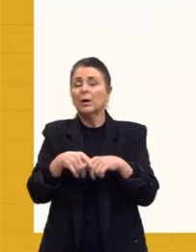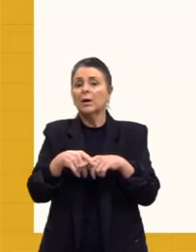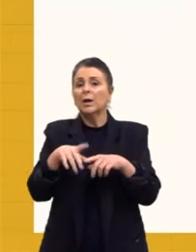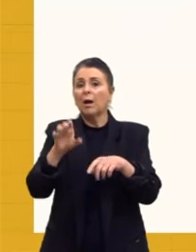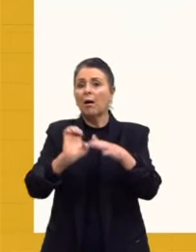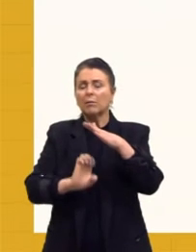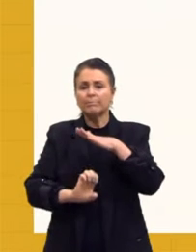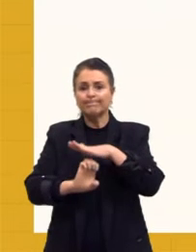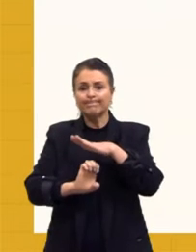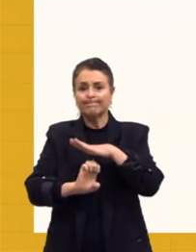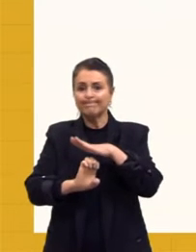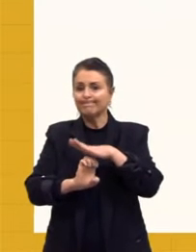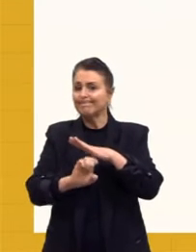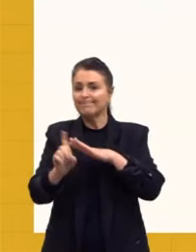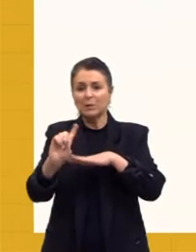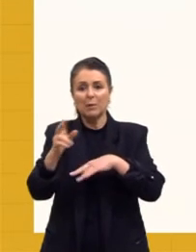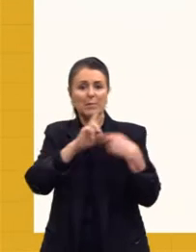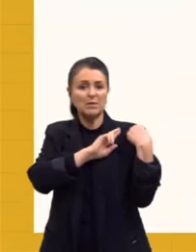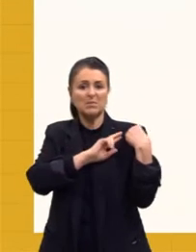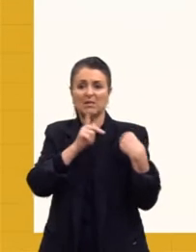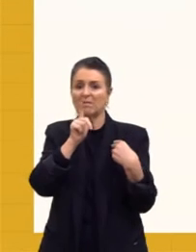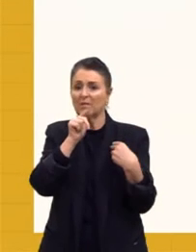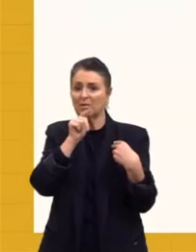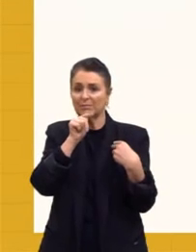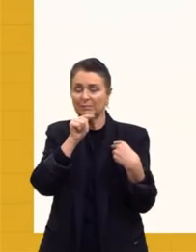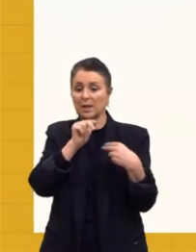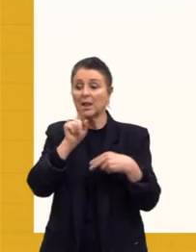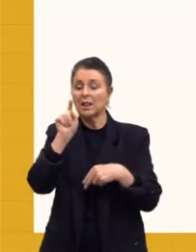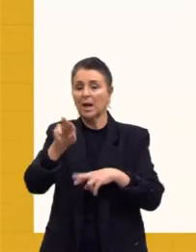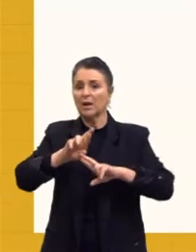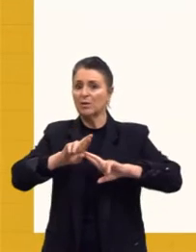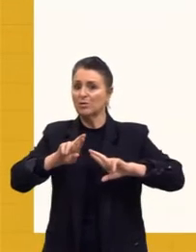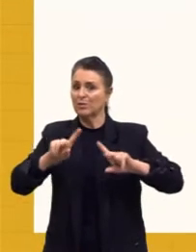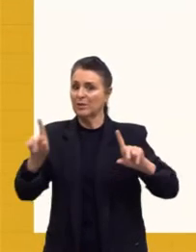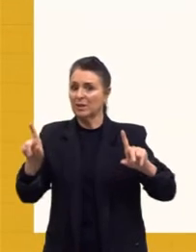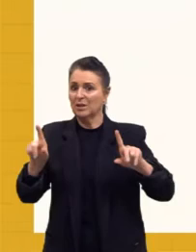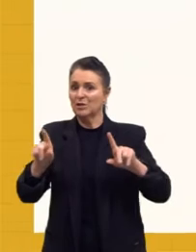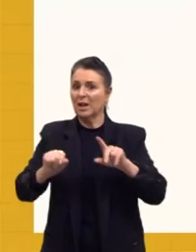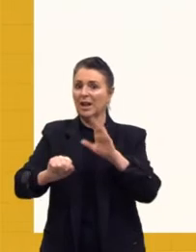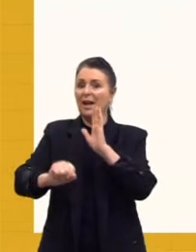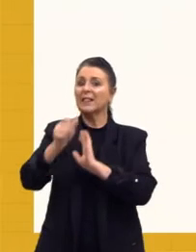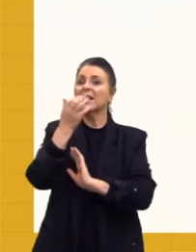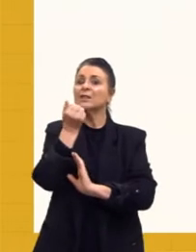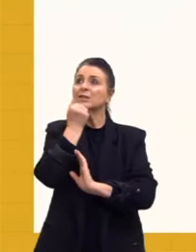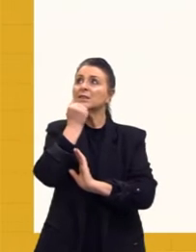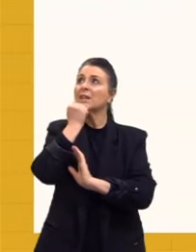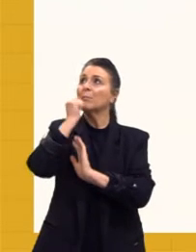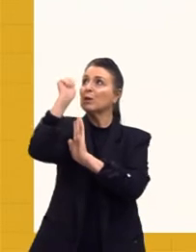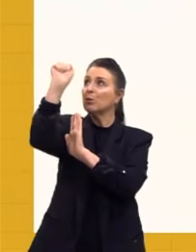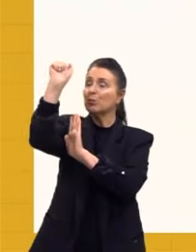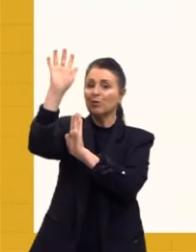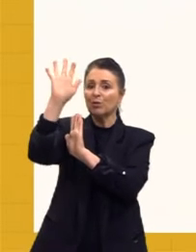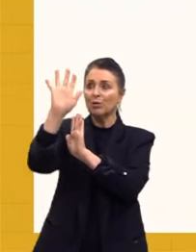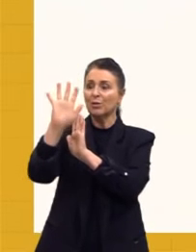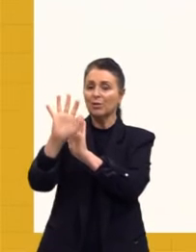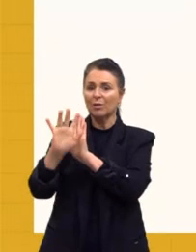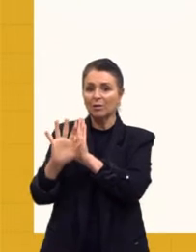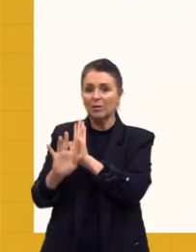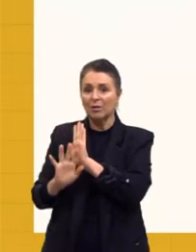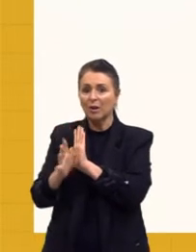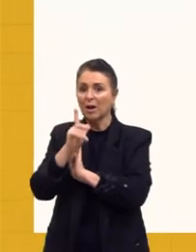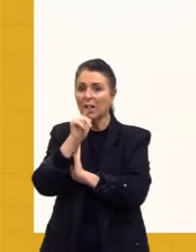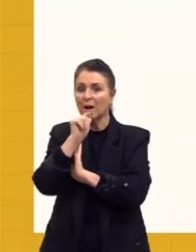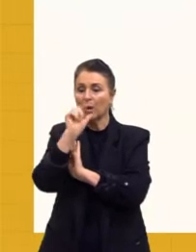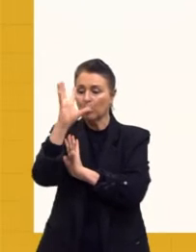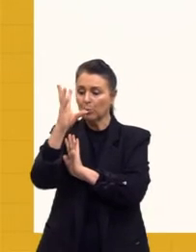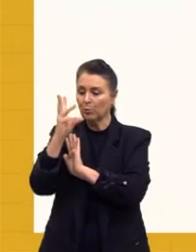Inclusive a água né e a água lá é um pouco diferente da nossa é uma água de degelo Então ela é sazonal esquentou desde ela segura a